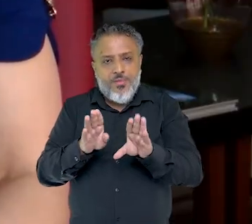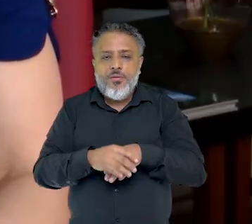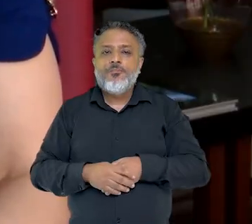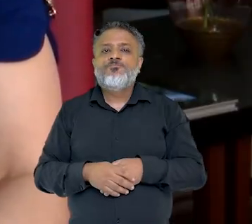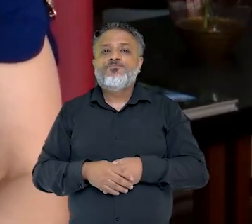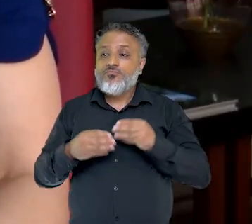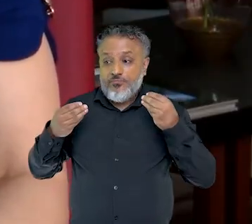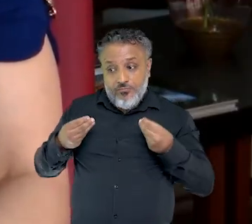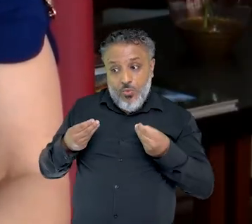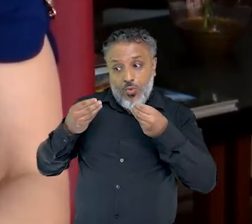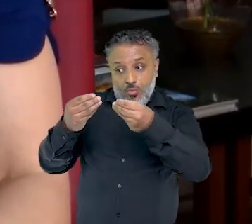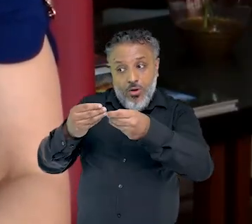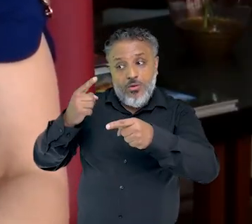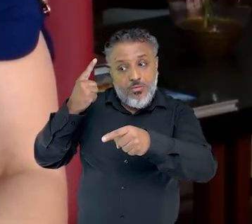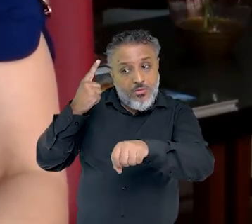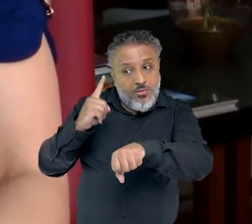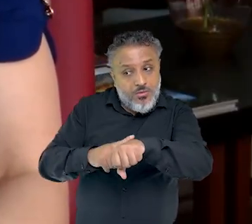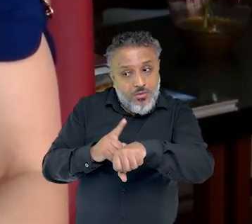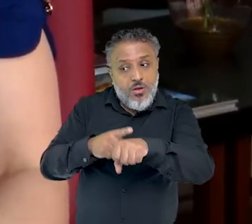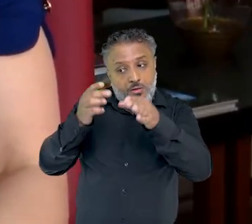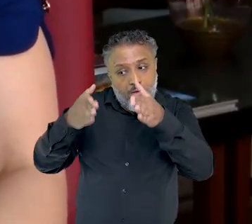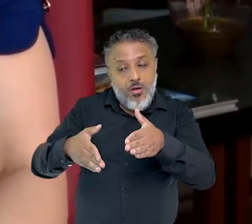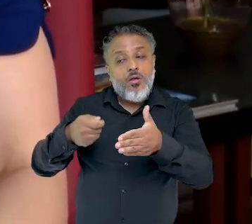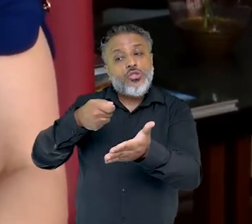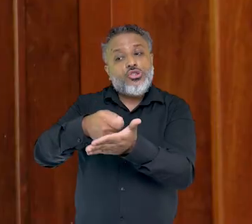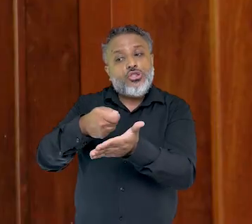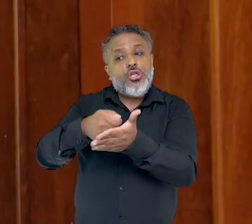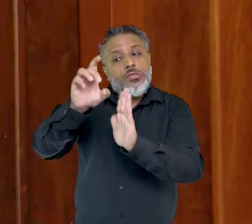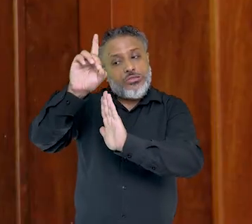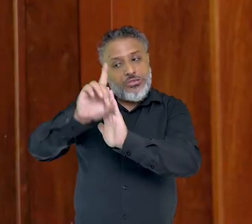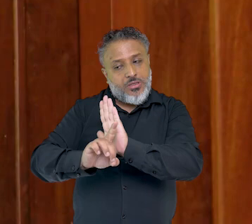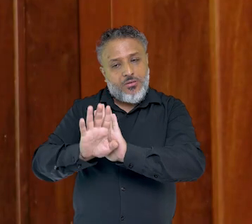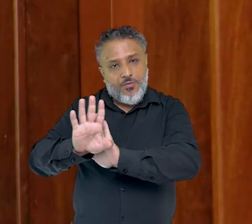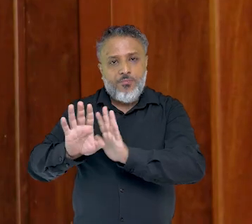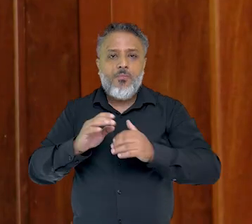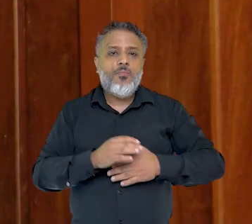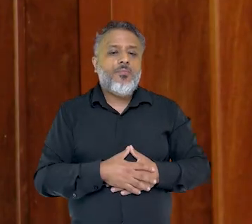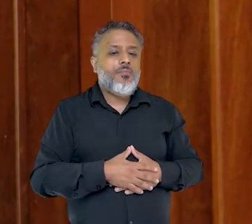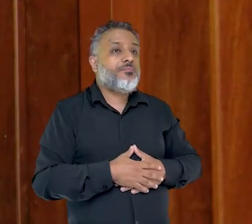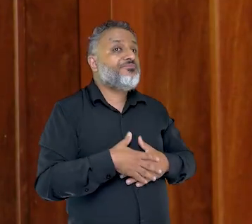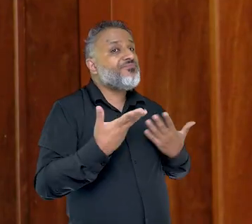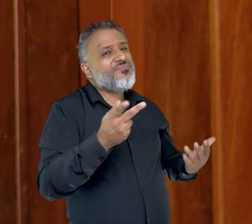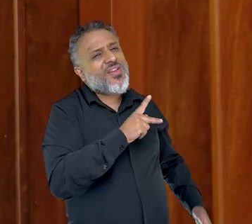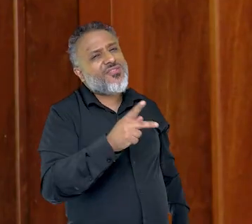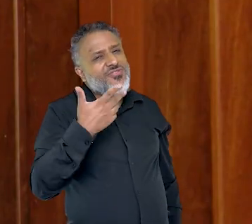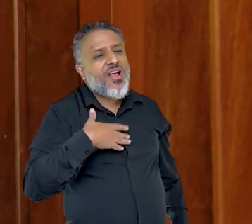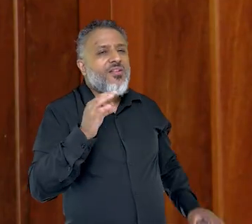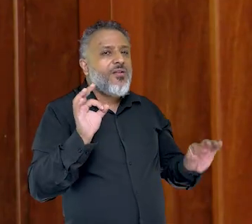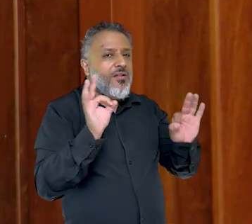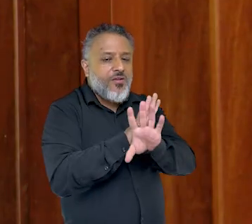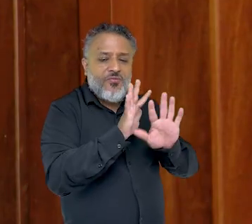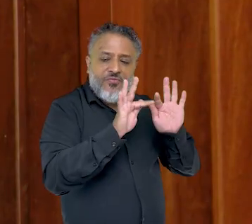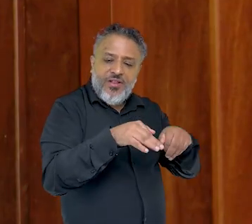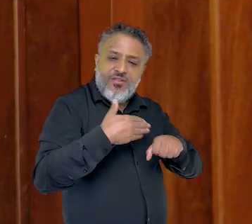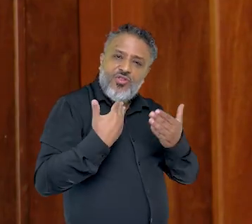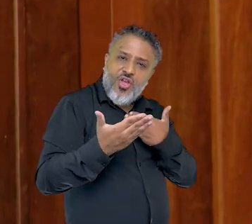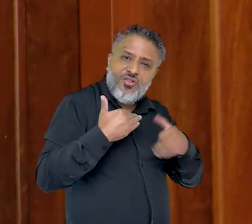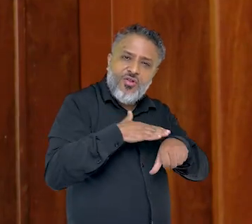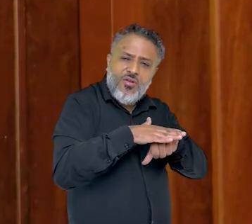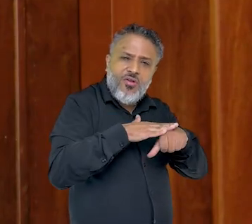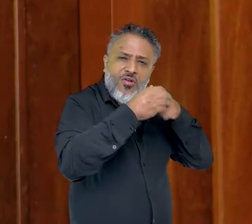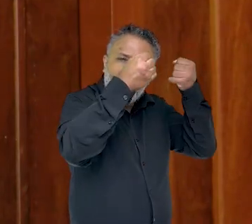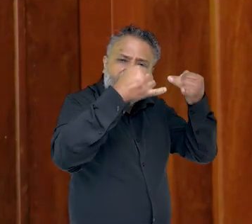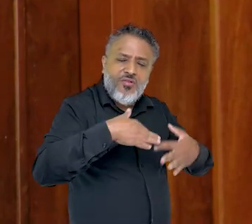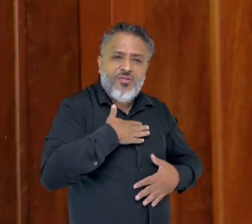coloca determinantes de direitos e deveres para essas pessoas. Professora, estamos chegando ao final da nossa conversa. Eu gostaria que a senhora explicasse um pouco